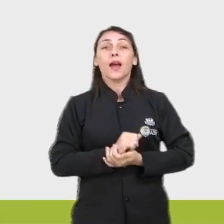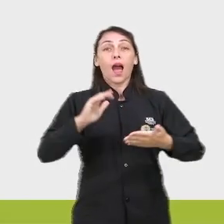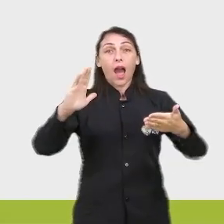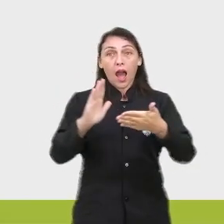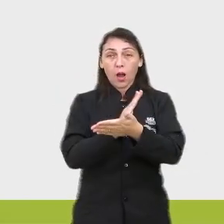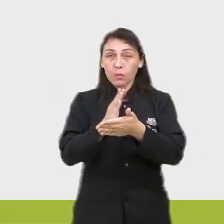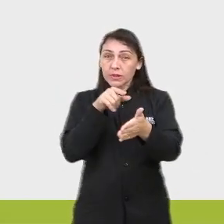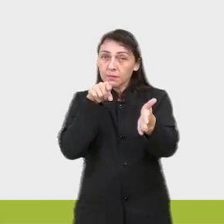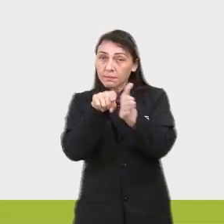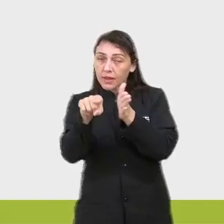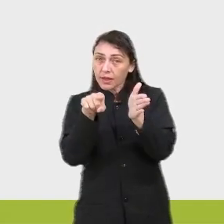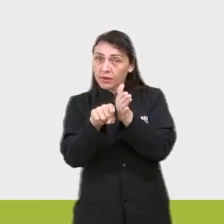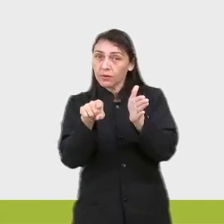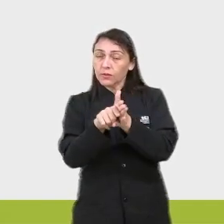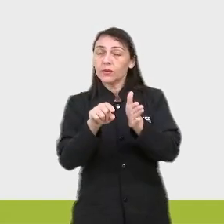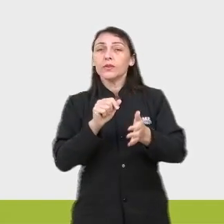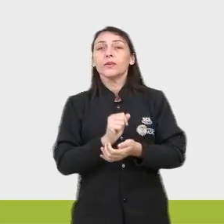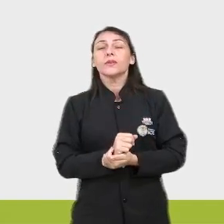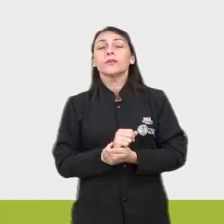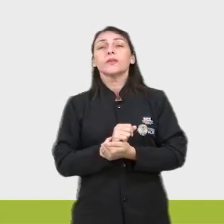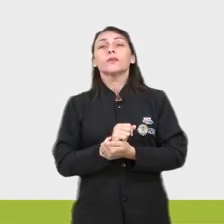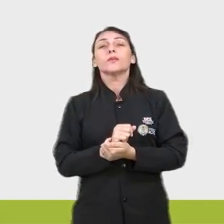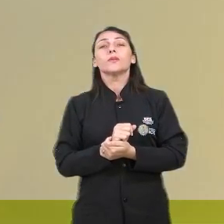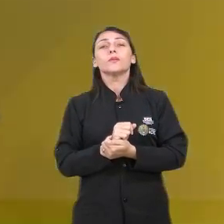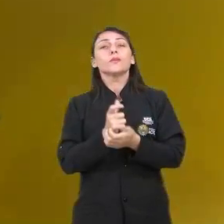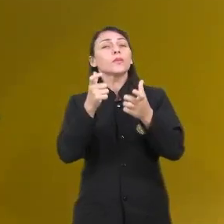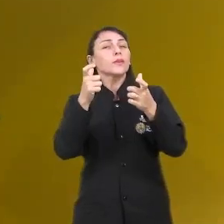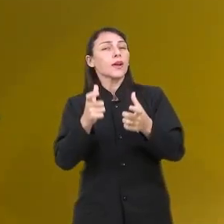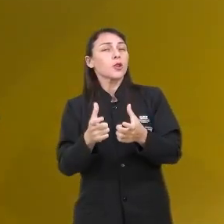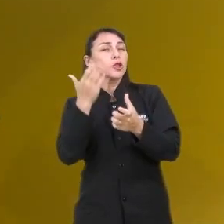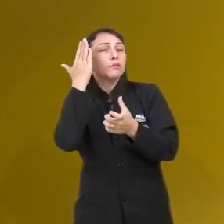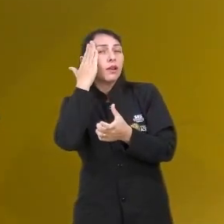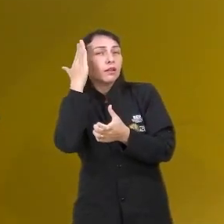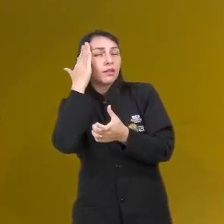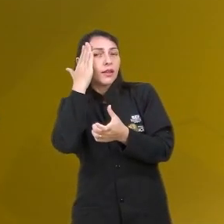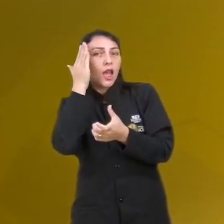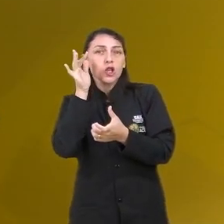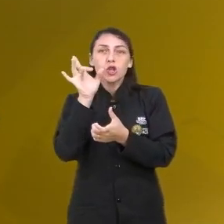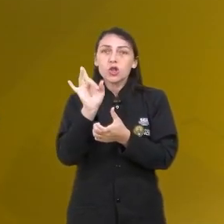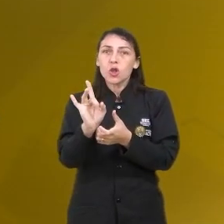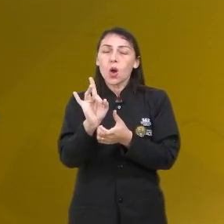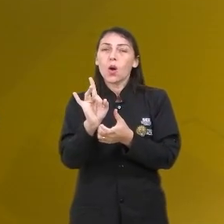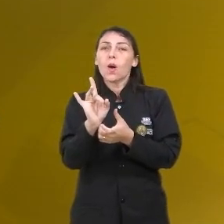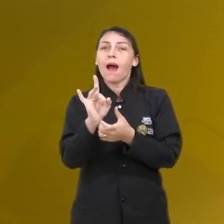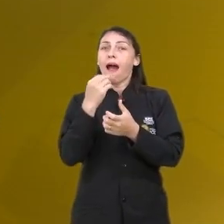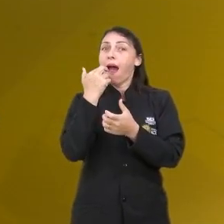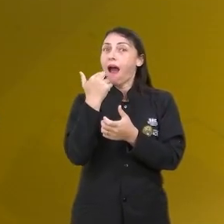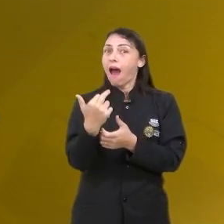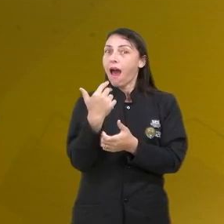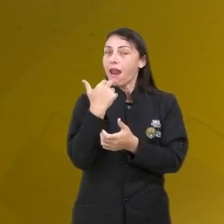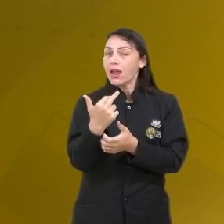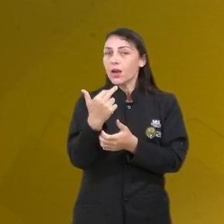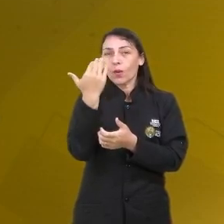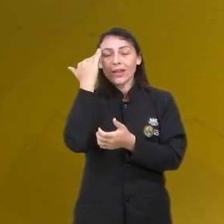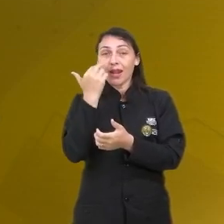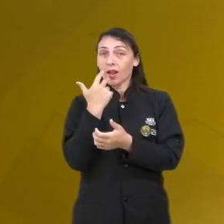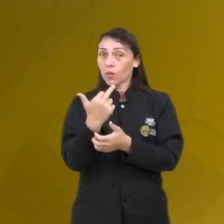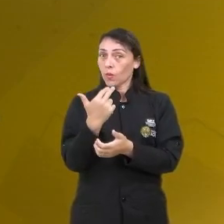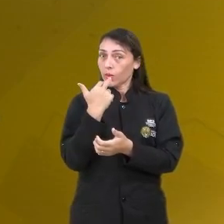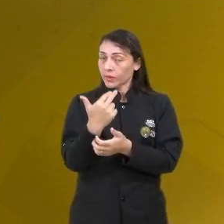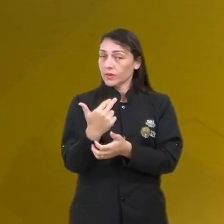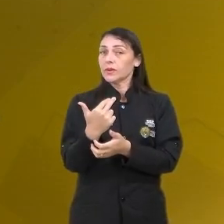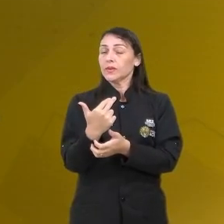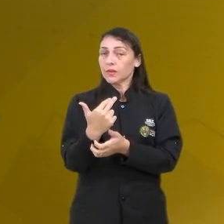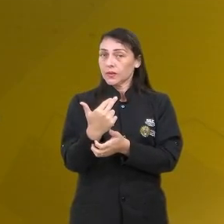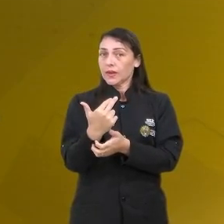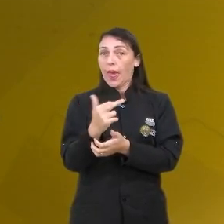Algumas questões perpassam o âmbito de compreender somente o idioma. Compreender o idioma por compreender o